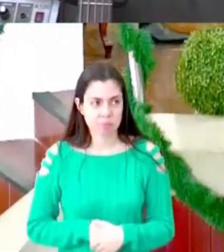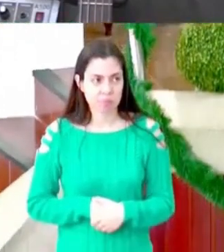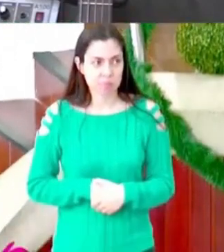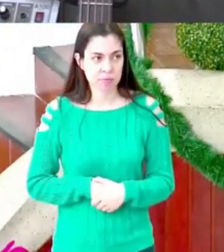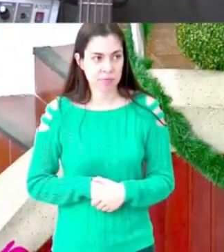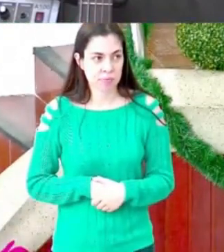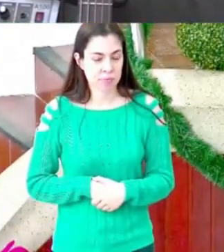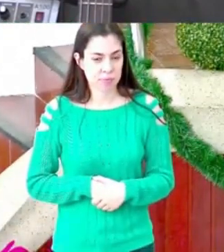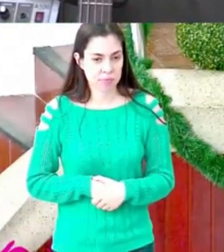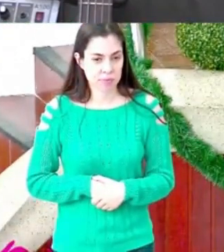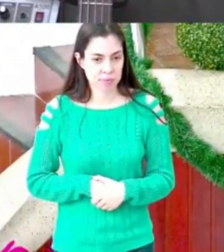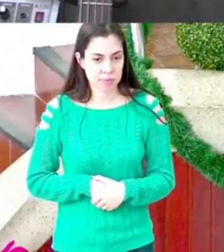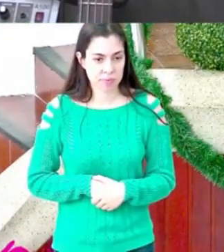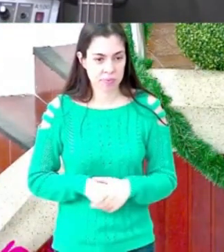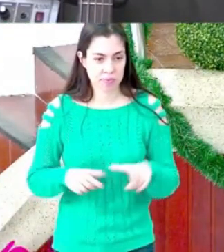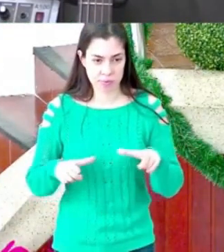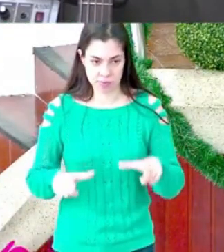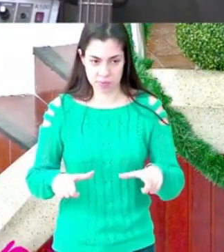Ela vai trazer aí uma